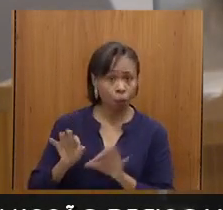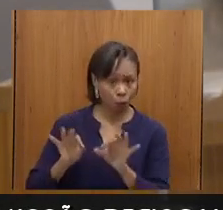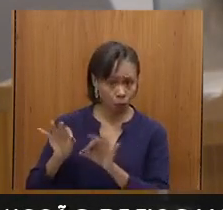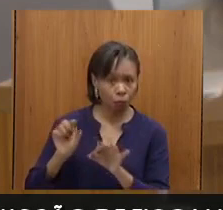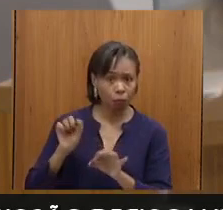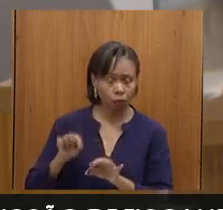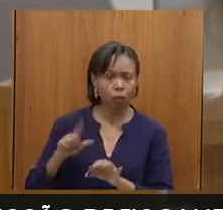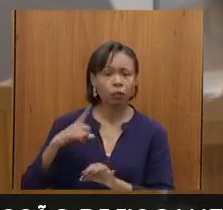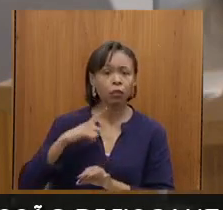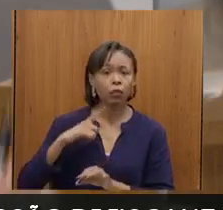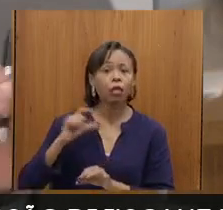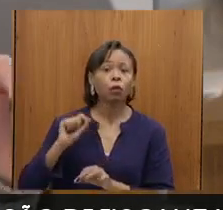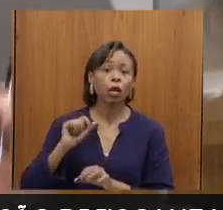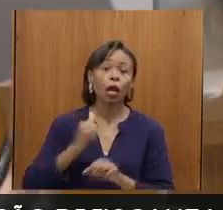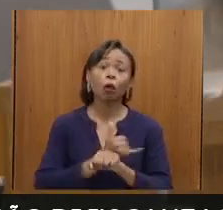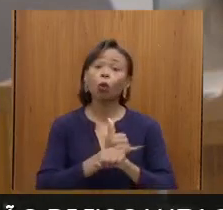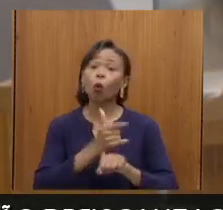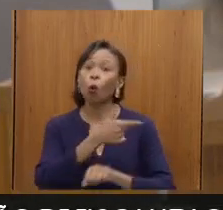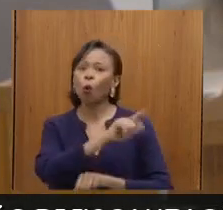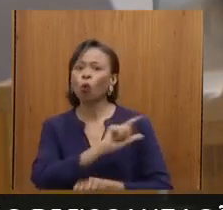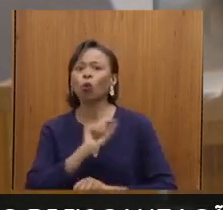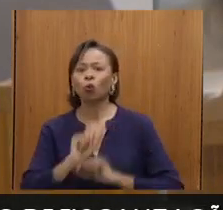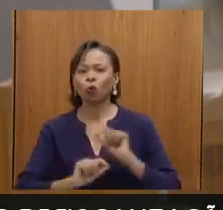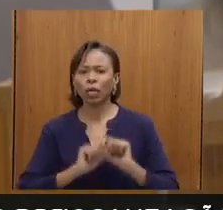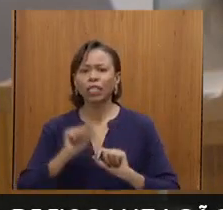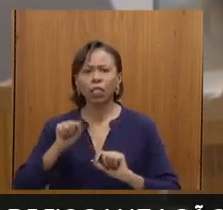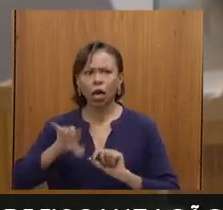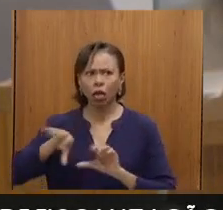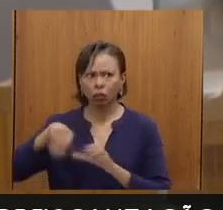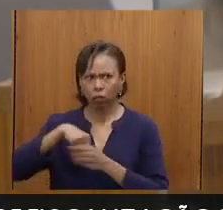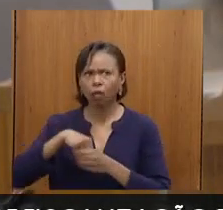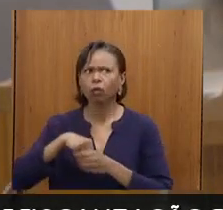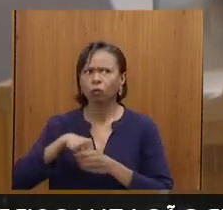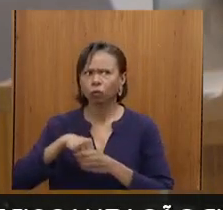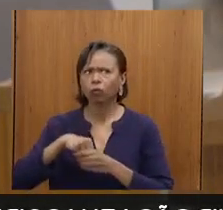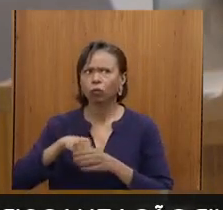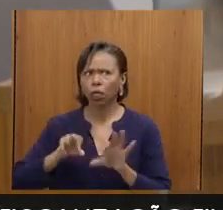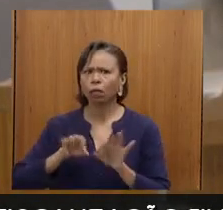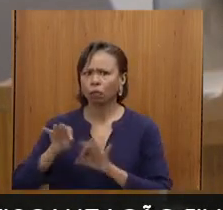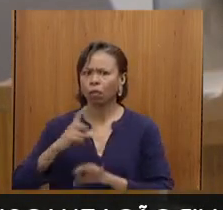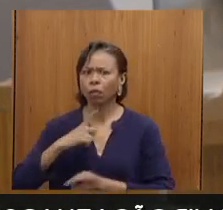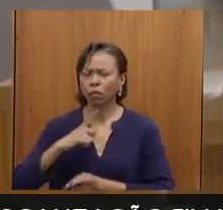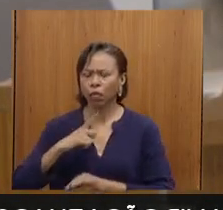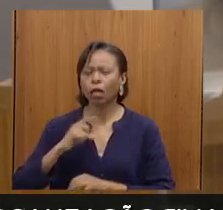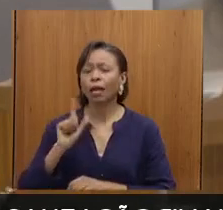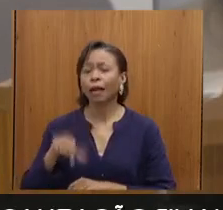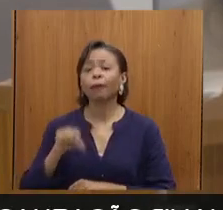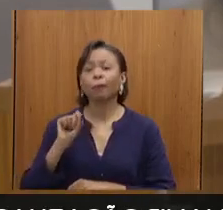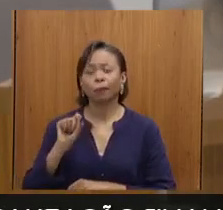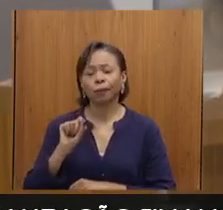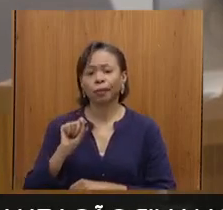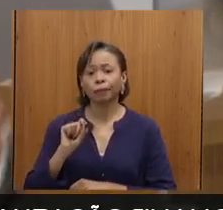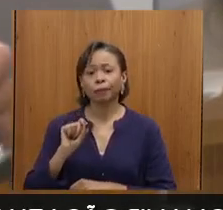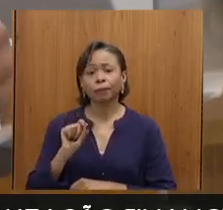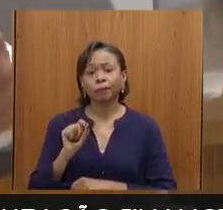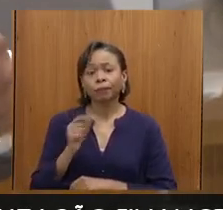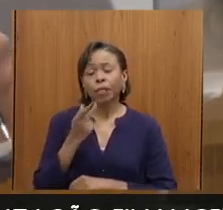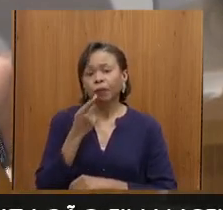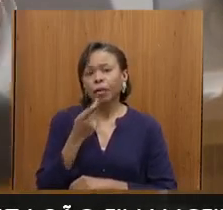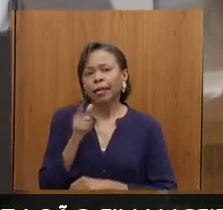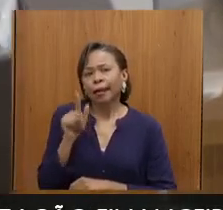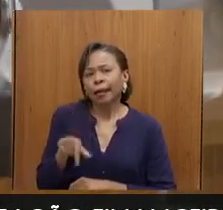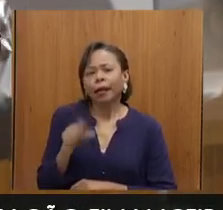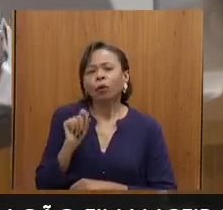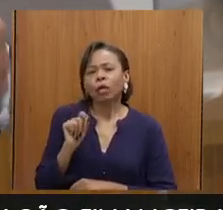alternativa que já está colocada nele, deputado André Quintão, que a gente chama de, é